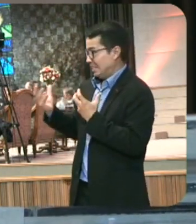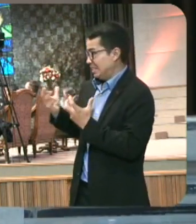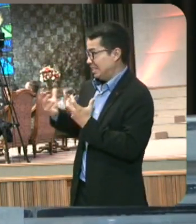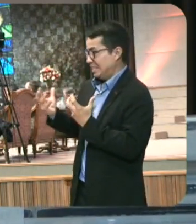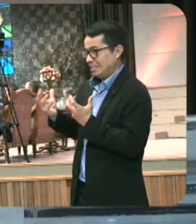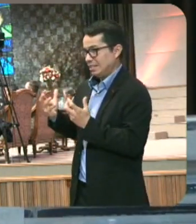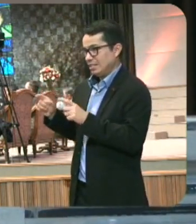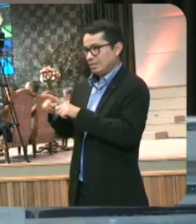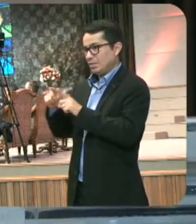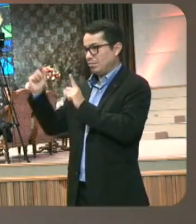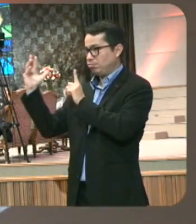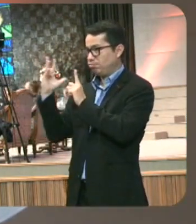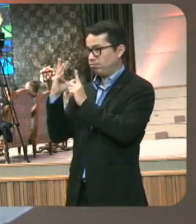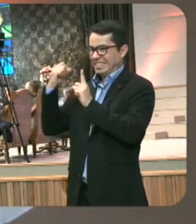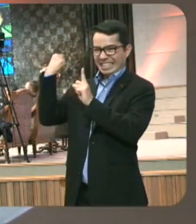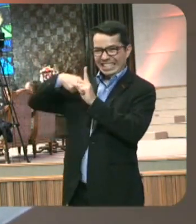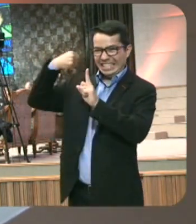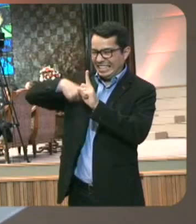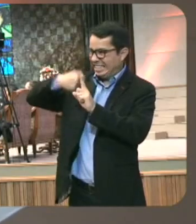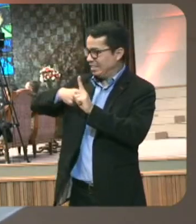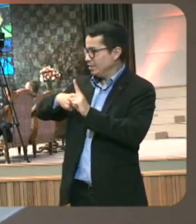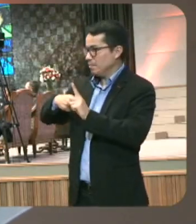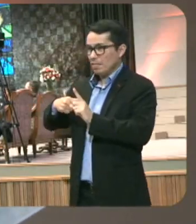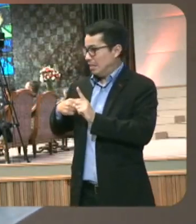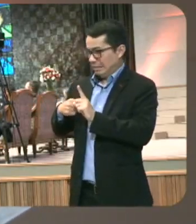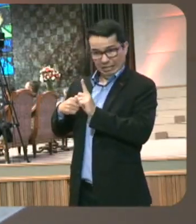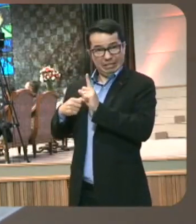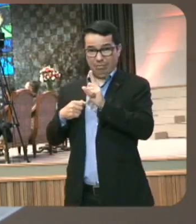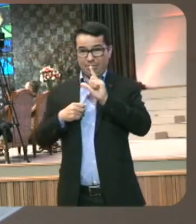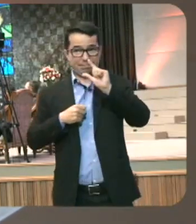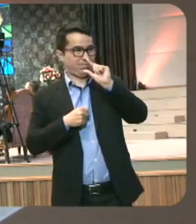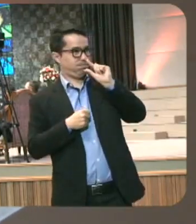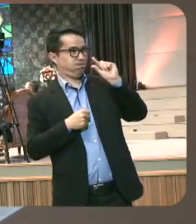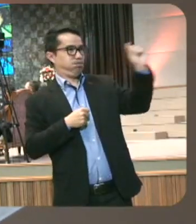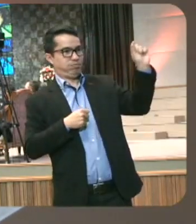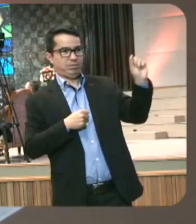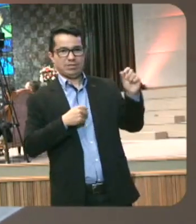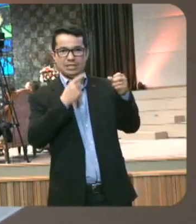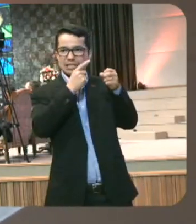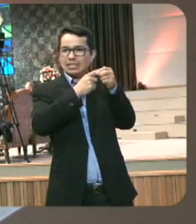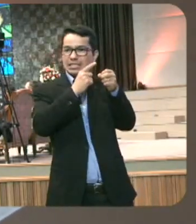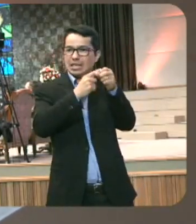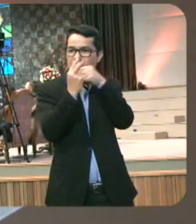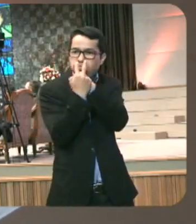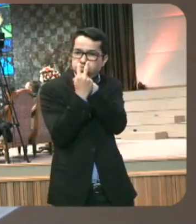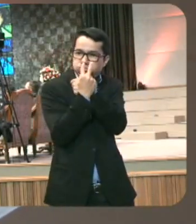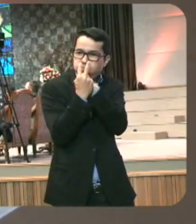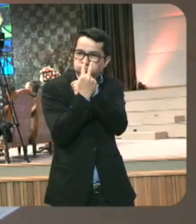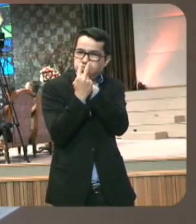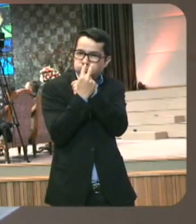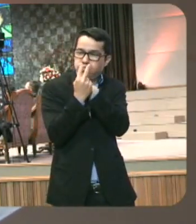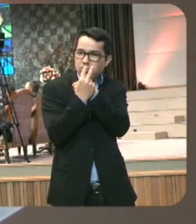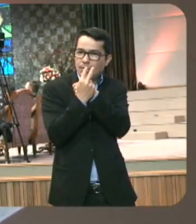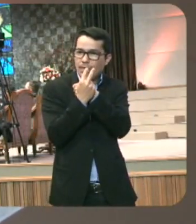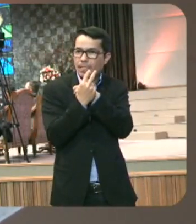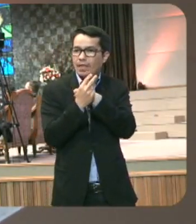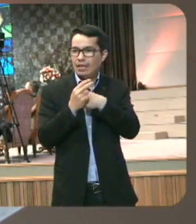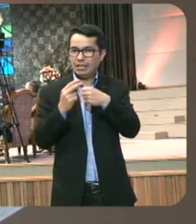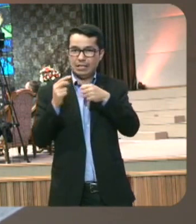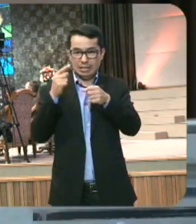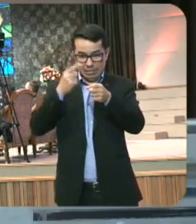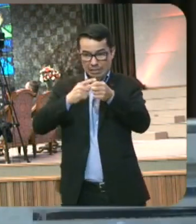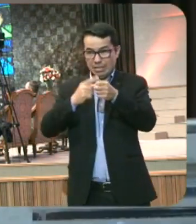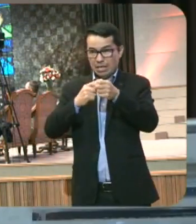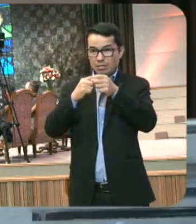podia haver um linchamento, ele corria para uma dessas cidades de refúgio, e ali aconteceria um